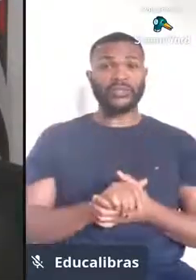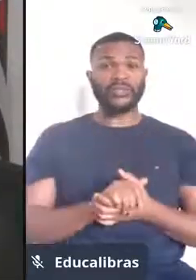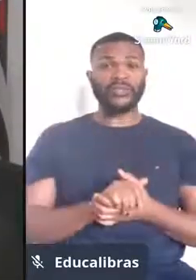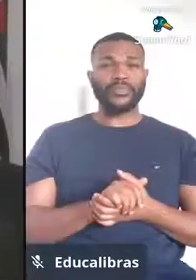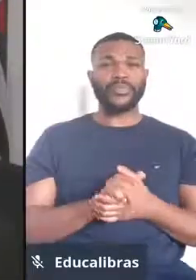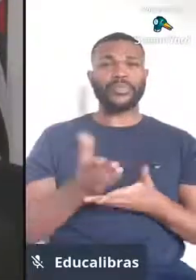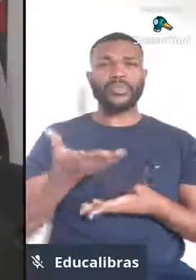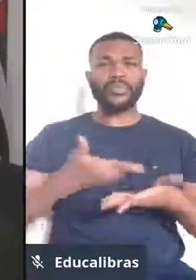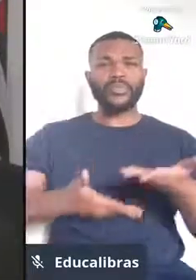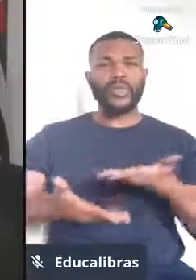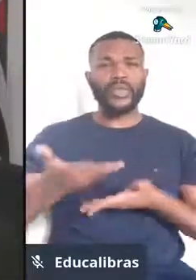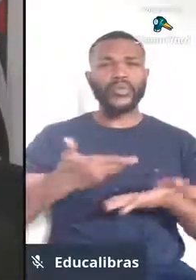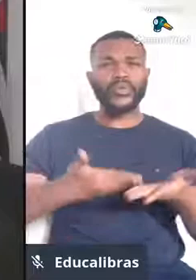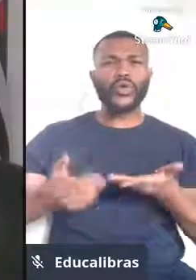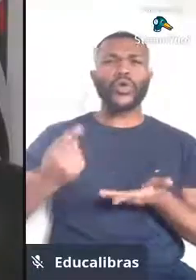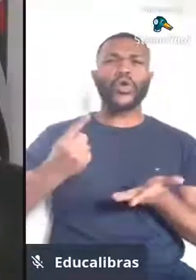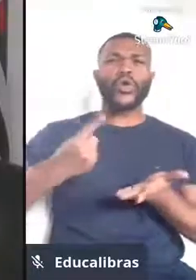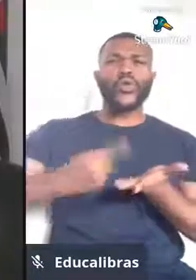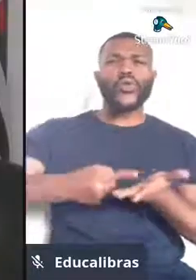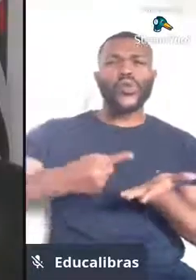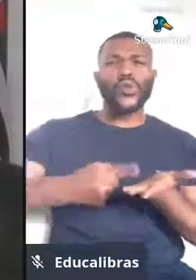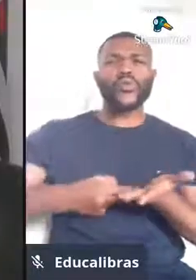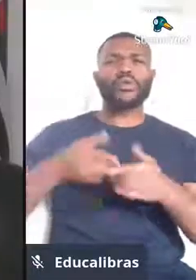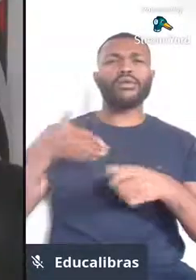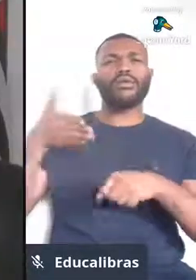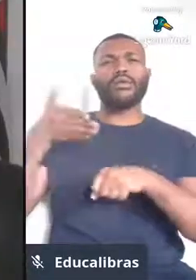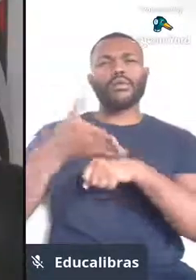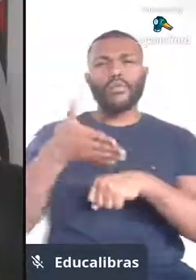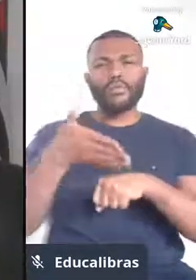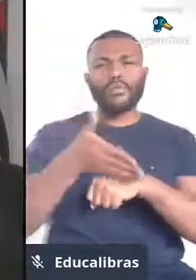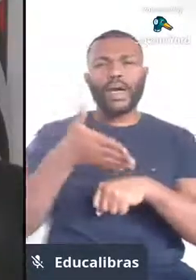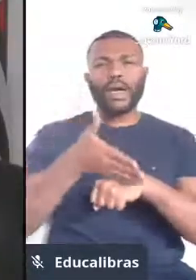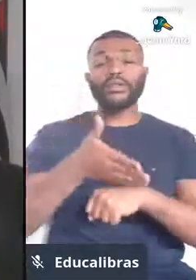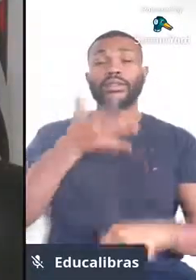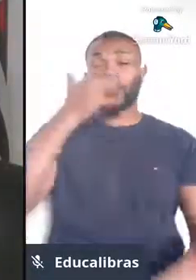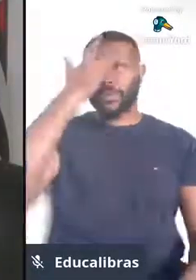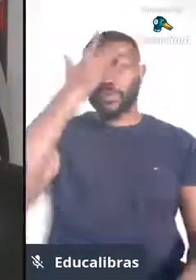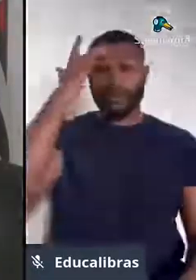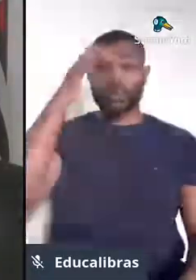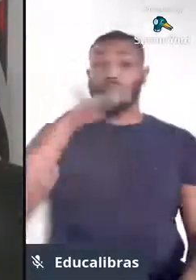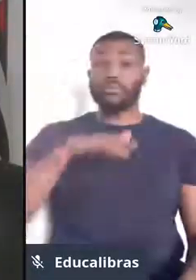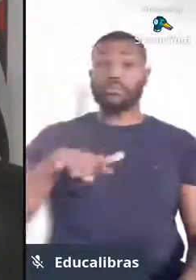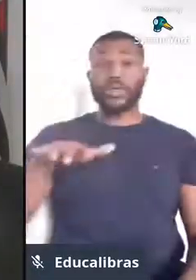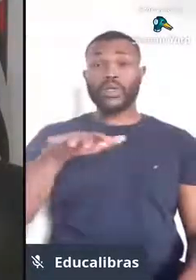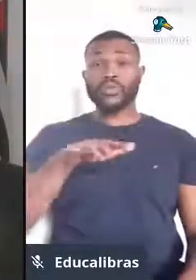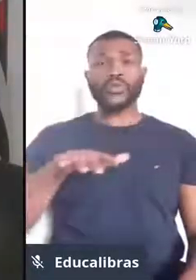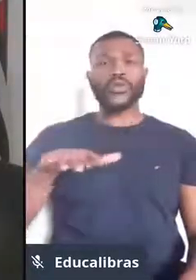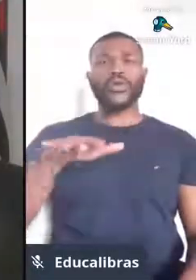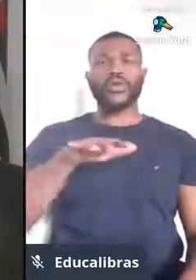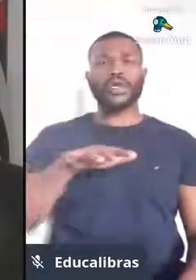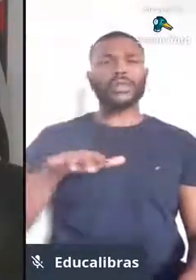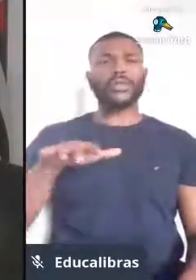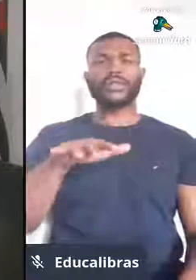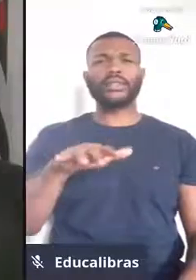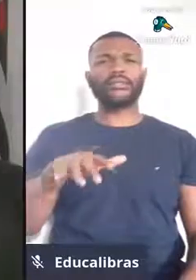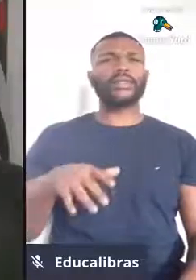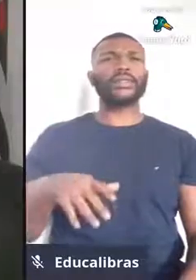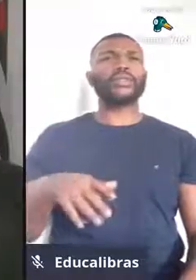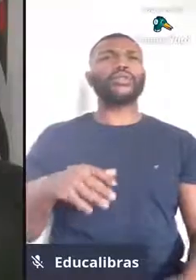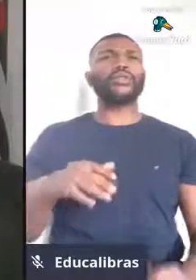interações, combinações, participação das pessoas num outro nível, num outro